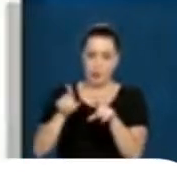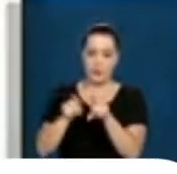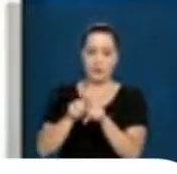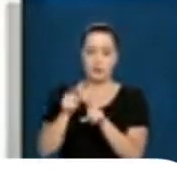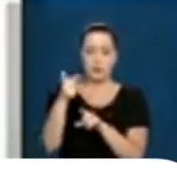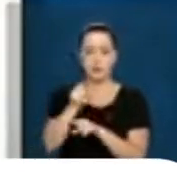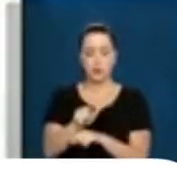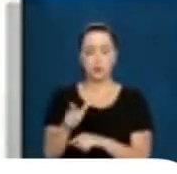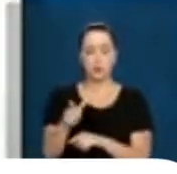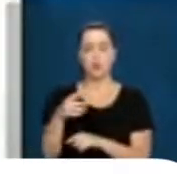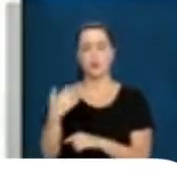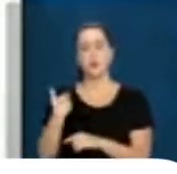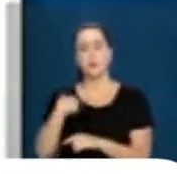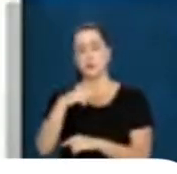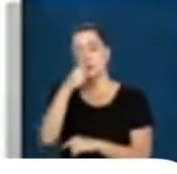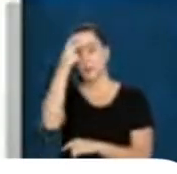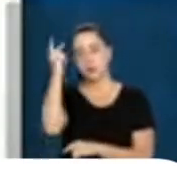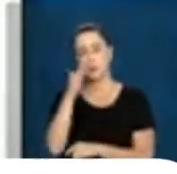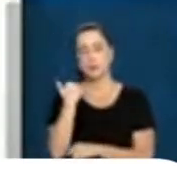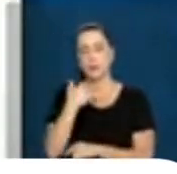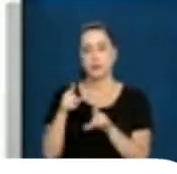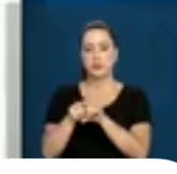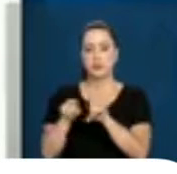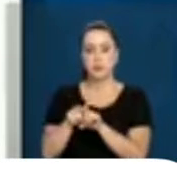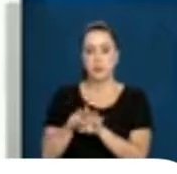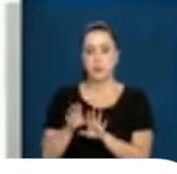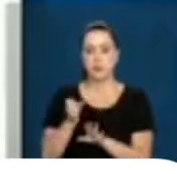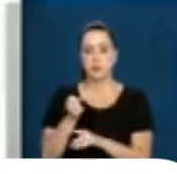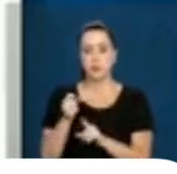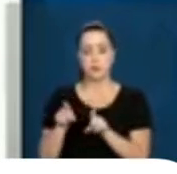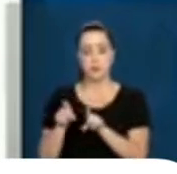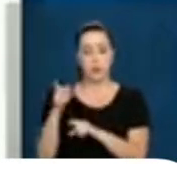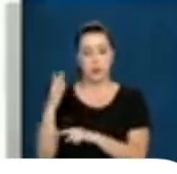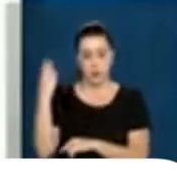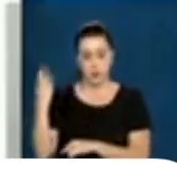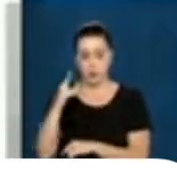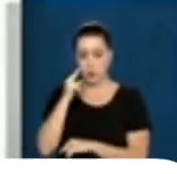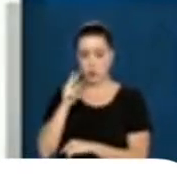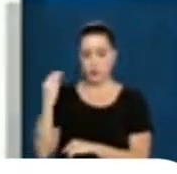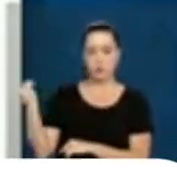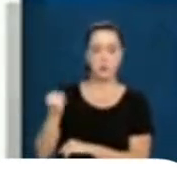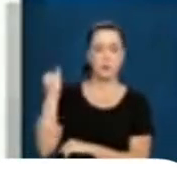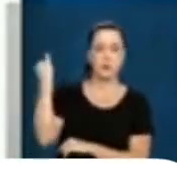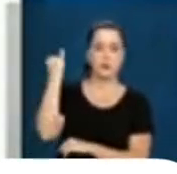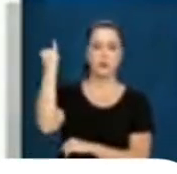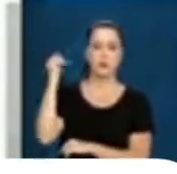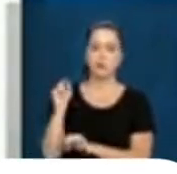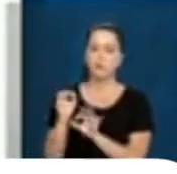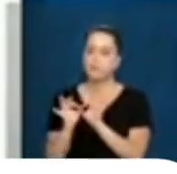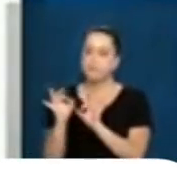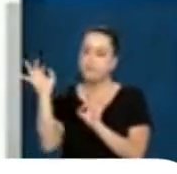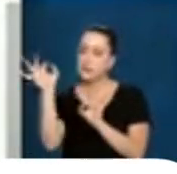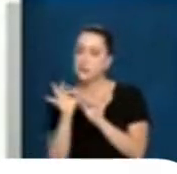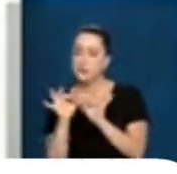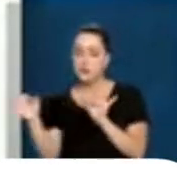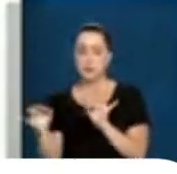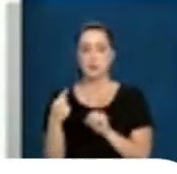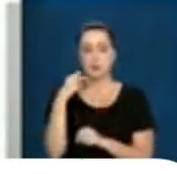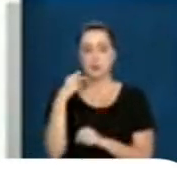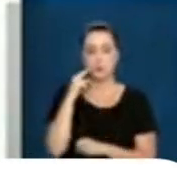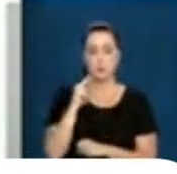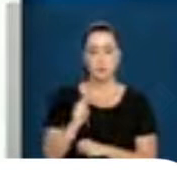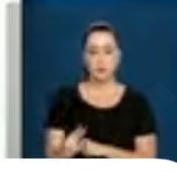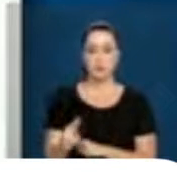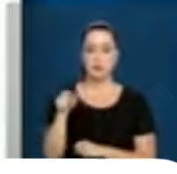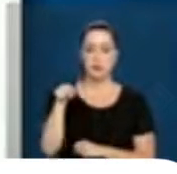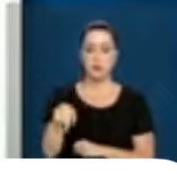Pode passar, Renato? Bom, esse aqui é um ponto importante. Nós temos uma distribuição, considerando